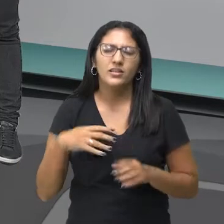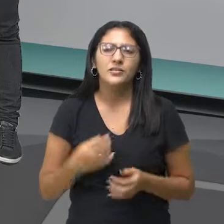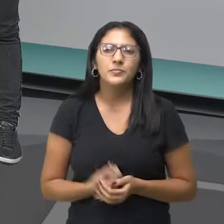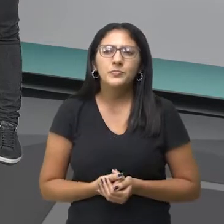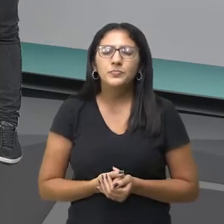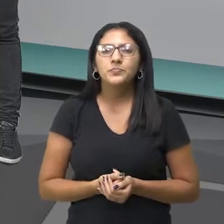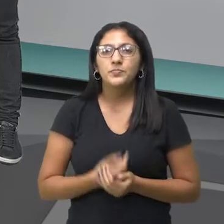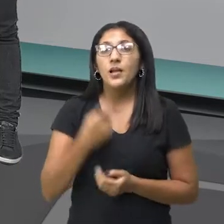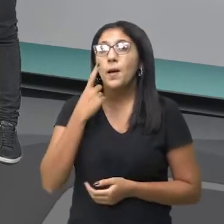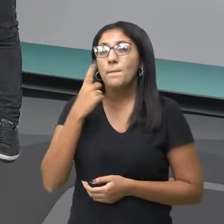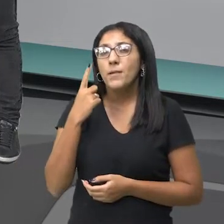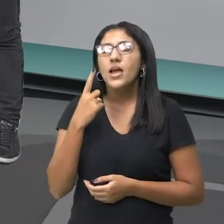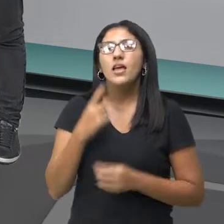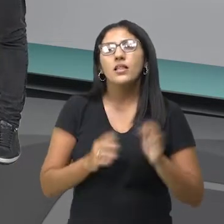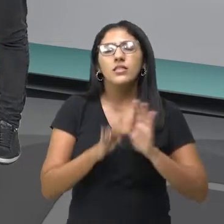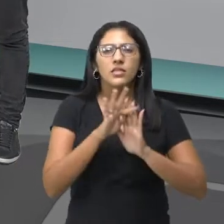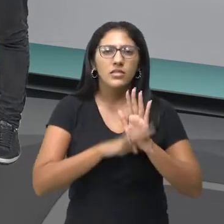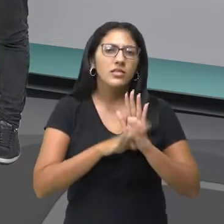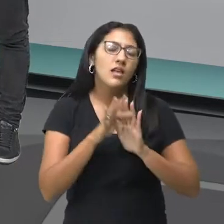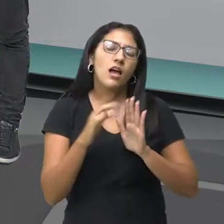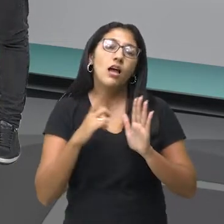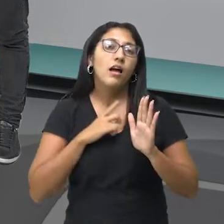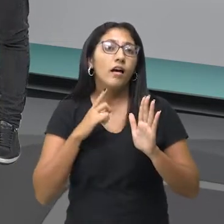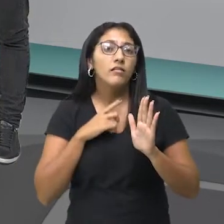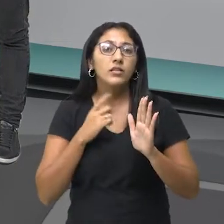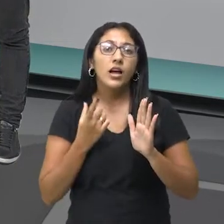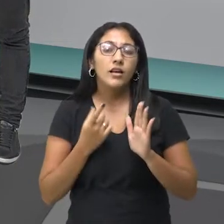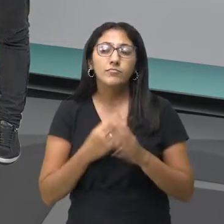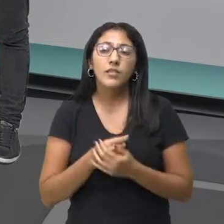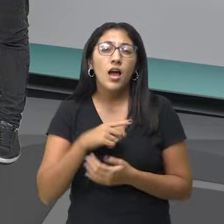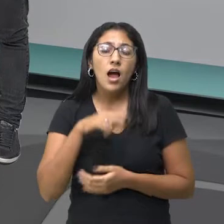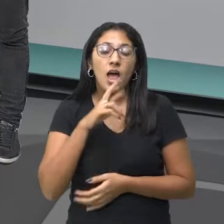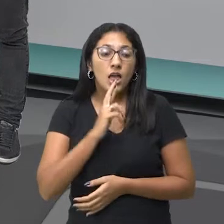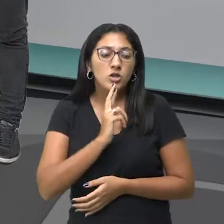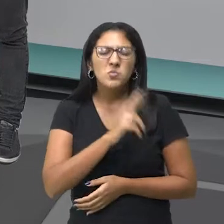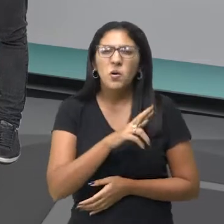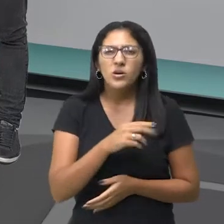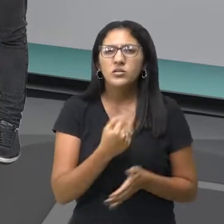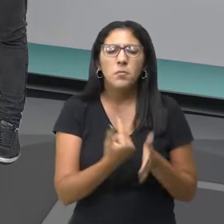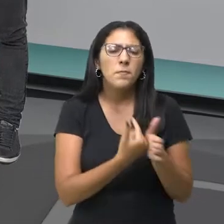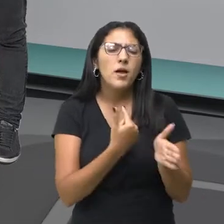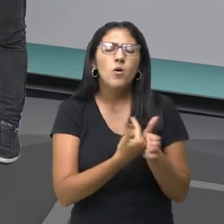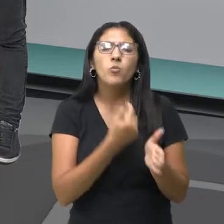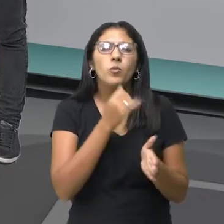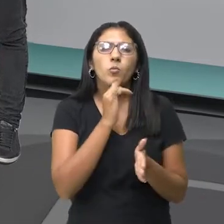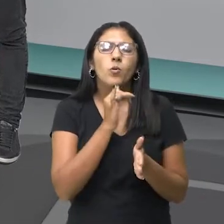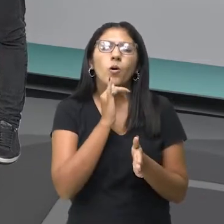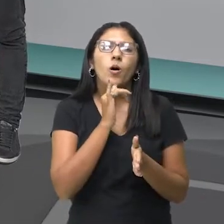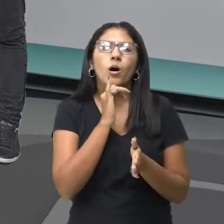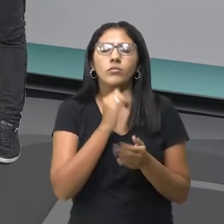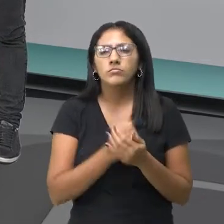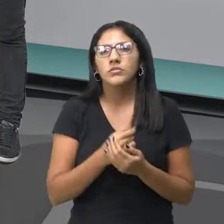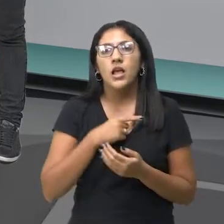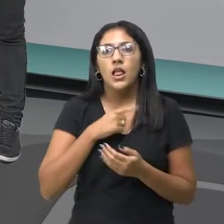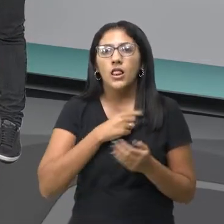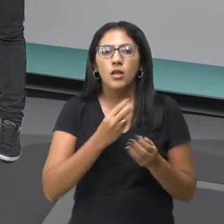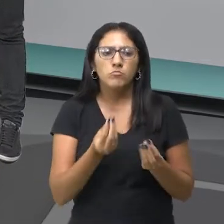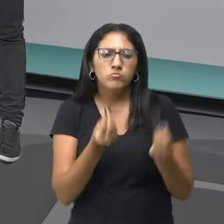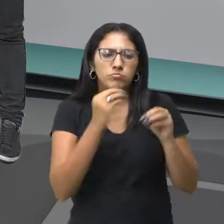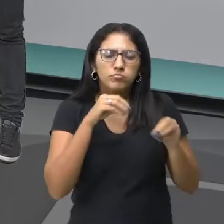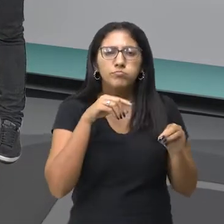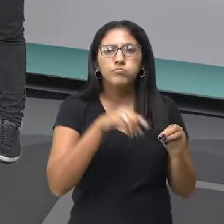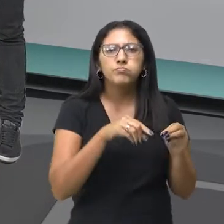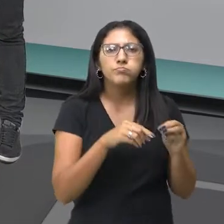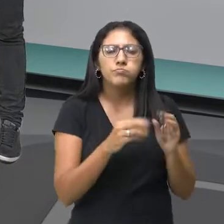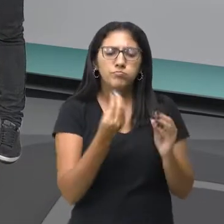esse texto aqui, ele é exatamente a resposta de um questionamento que foi colocado para a revista,